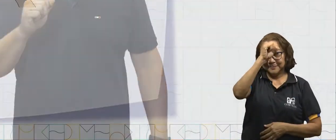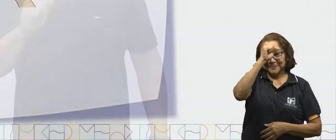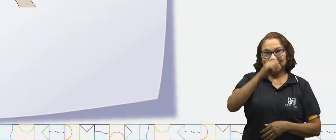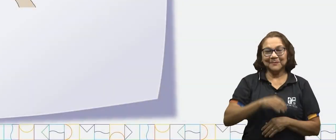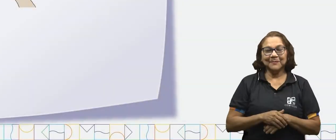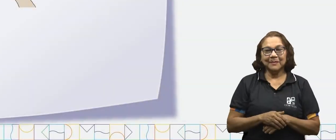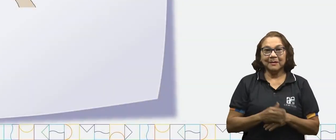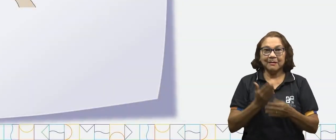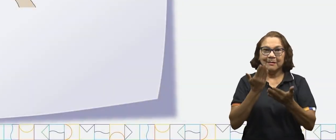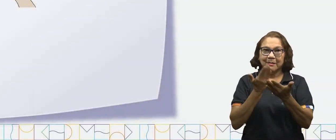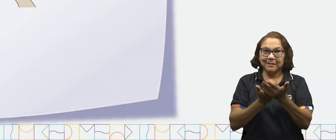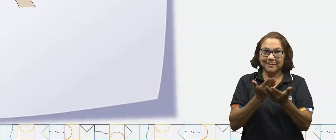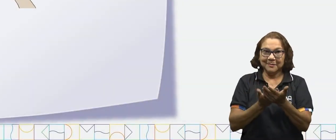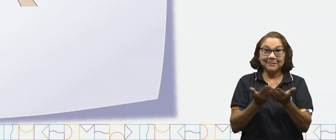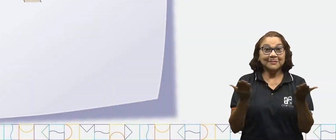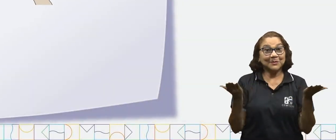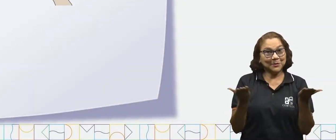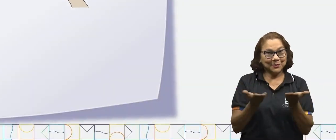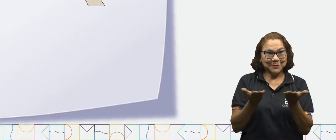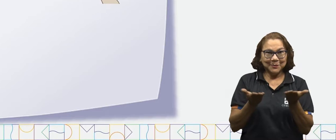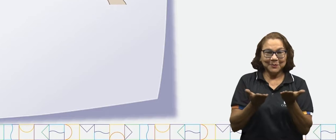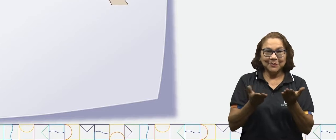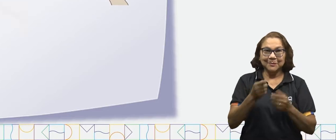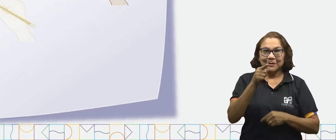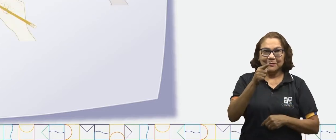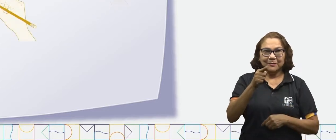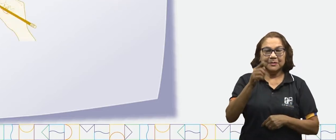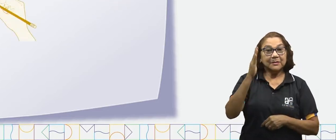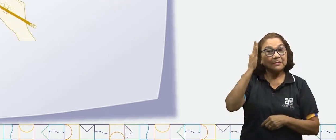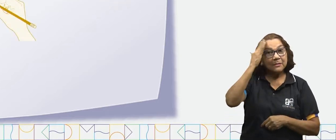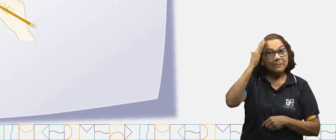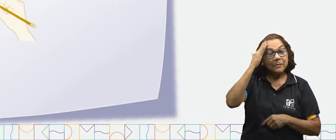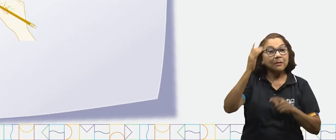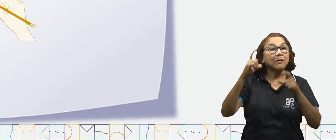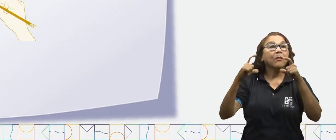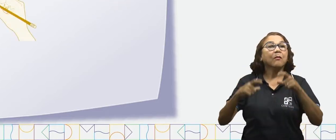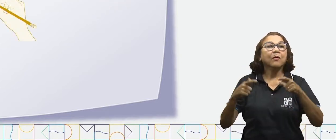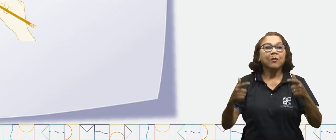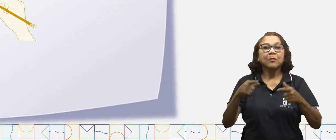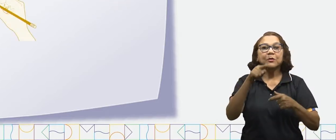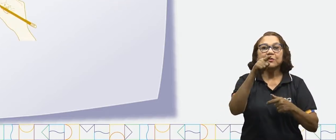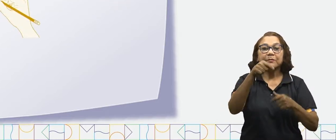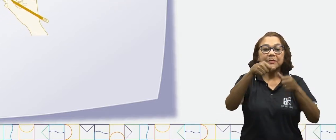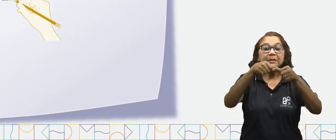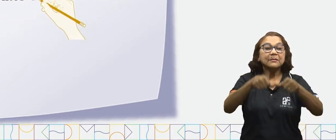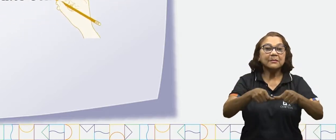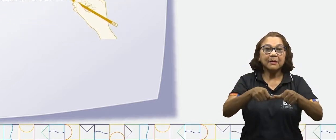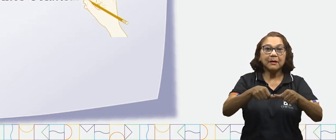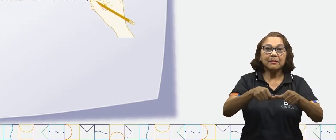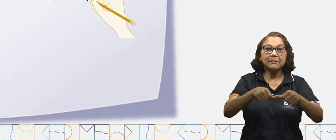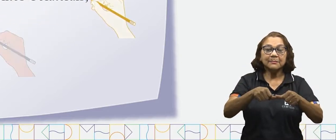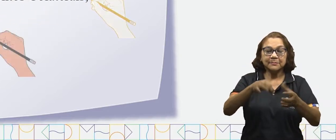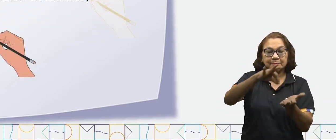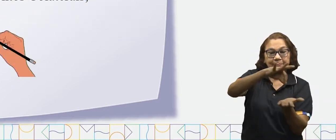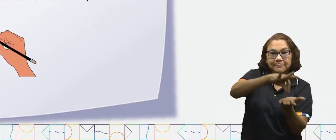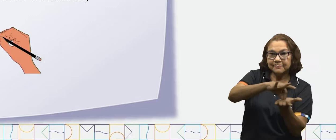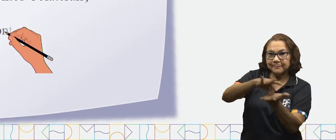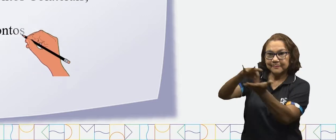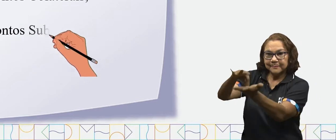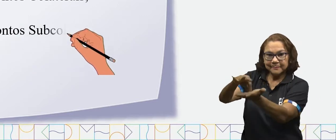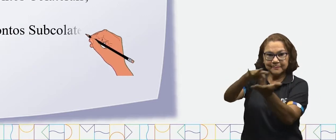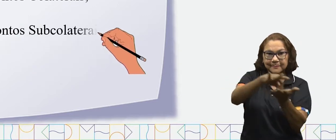aprender? A nossa aula de hoje será muito importante para interpretar os pontos cardeais, os pontos colaterais e